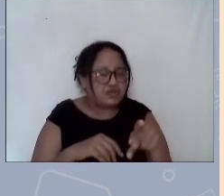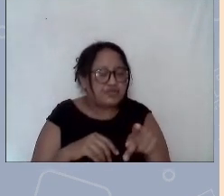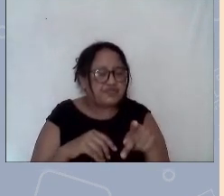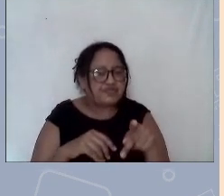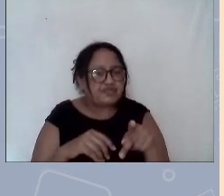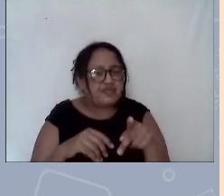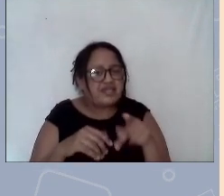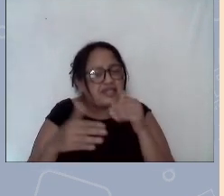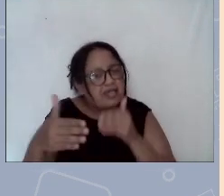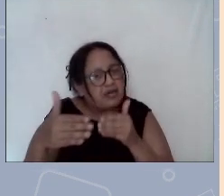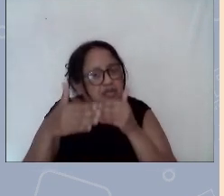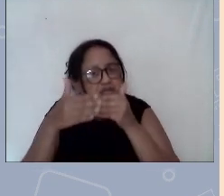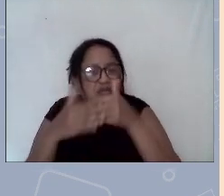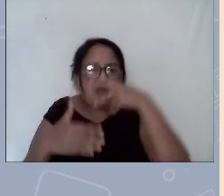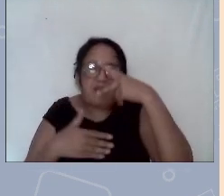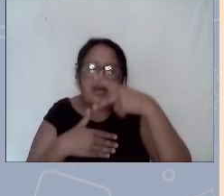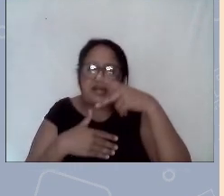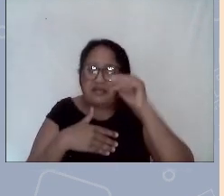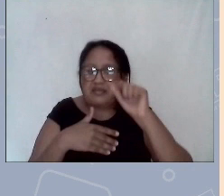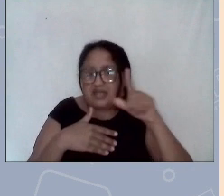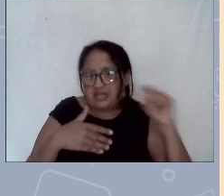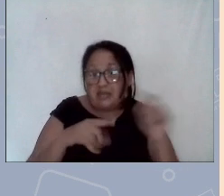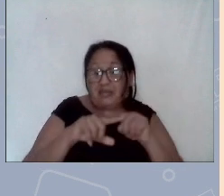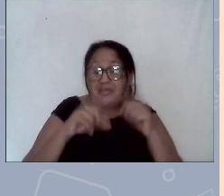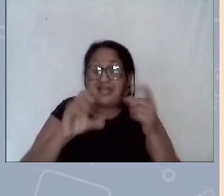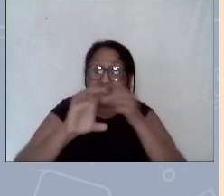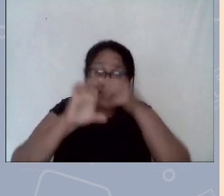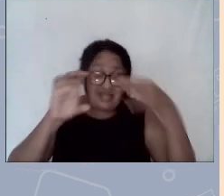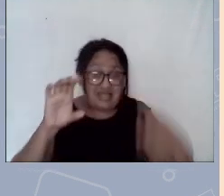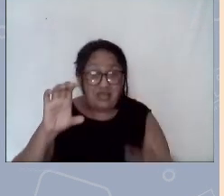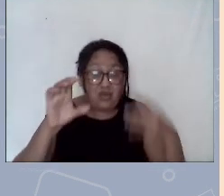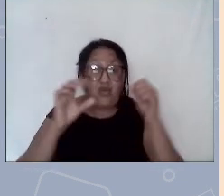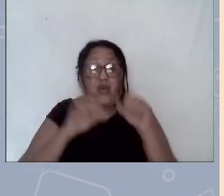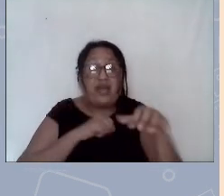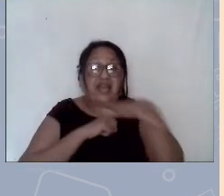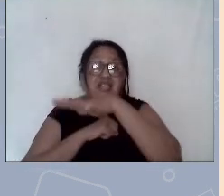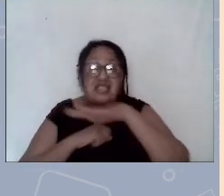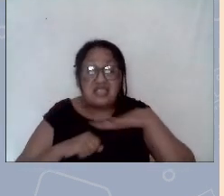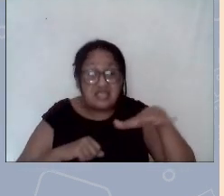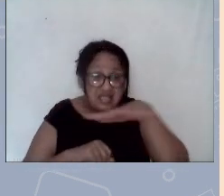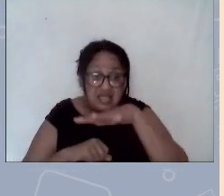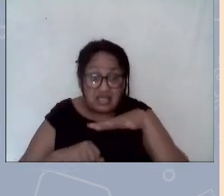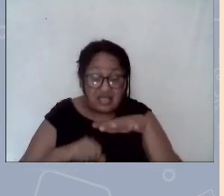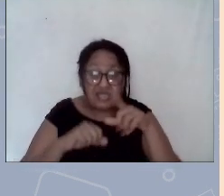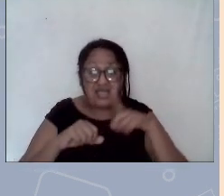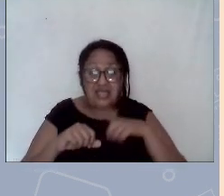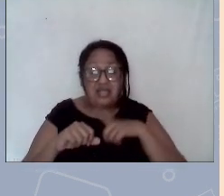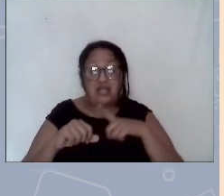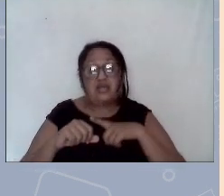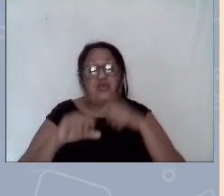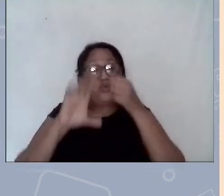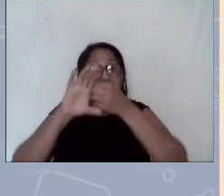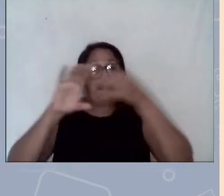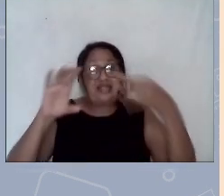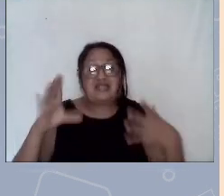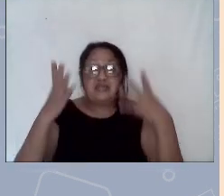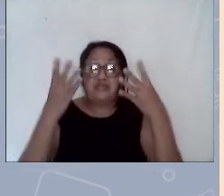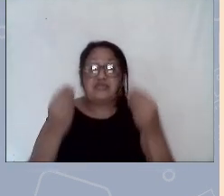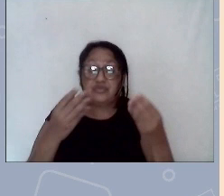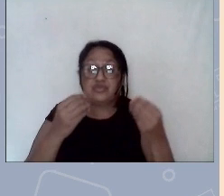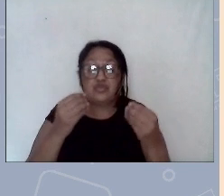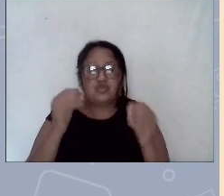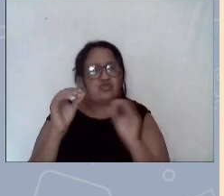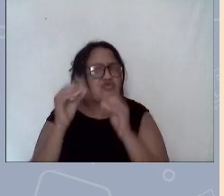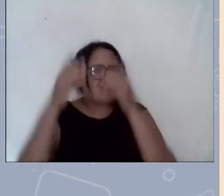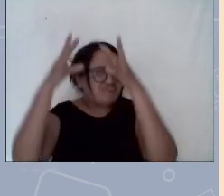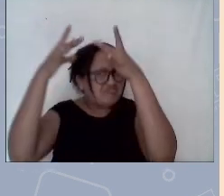pediplano mas é basicamente essa característica é uma região de deposição que tem uma característica muito específica e o morro